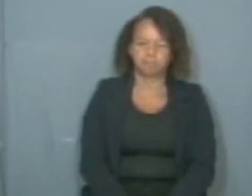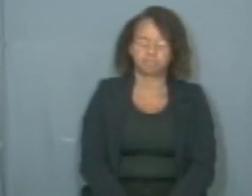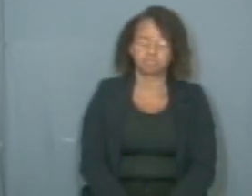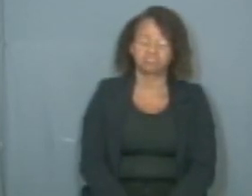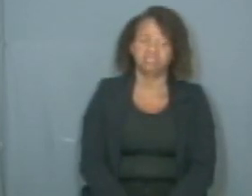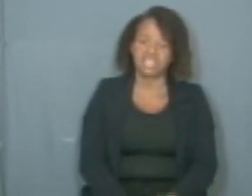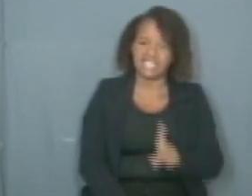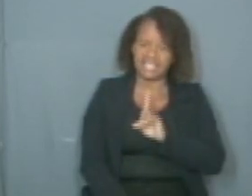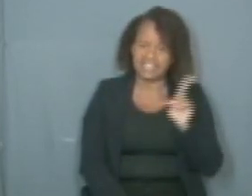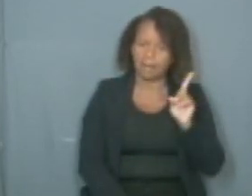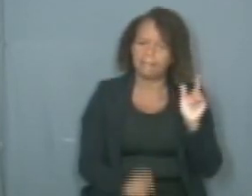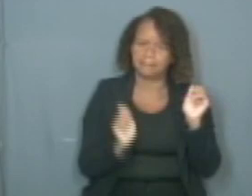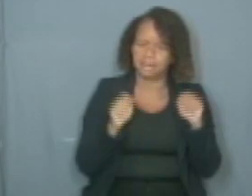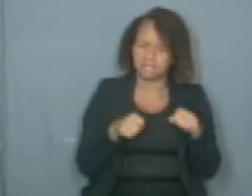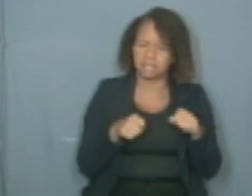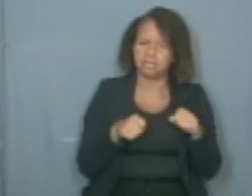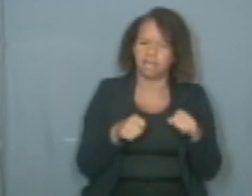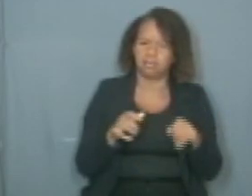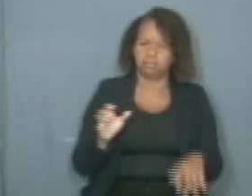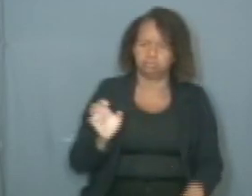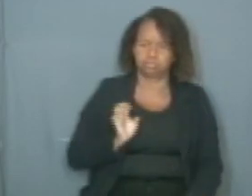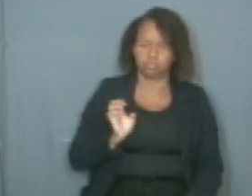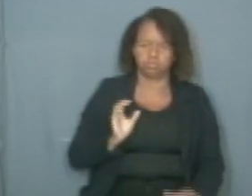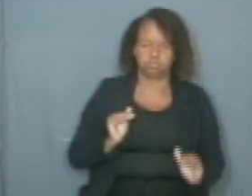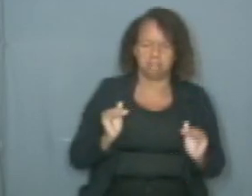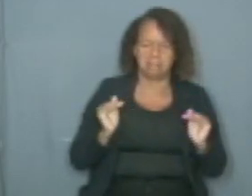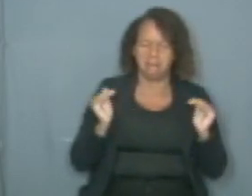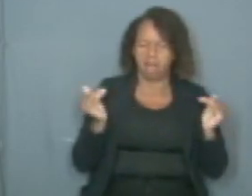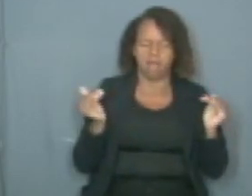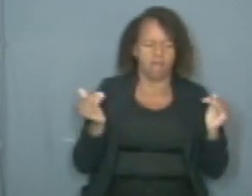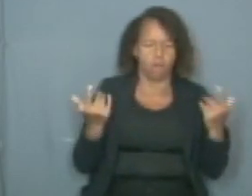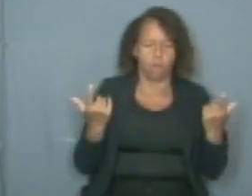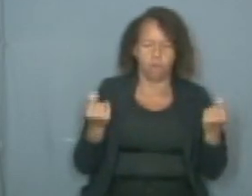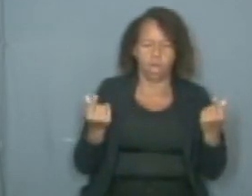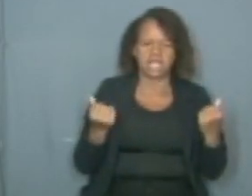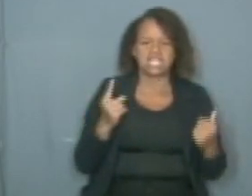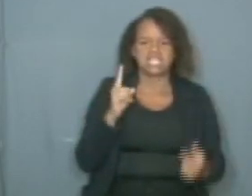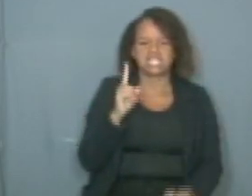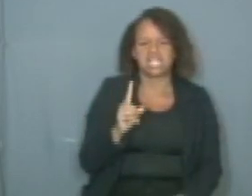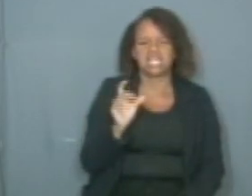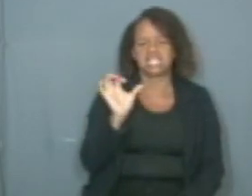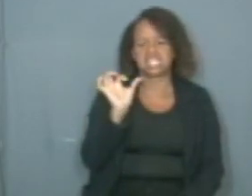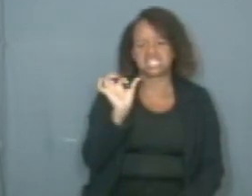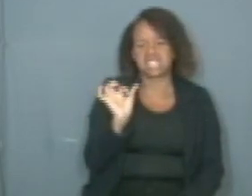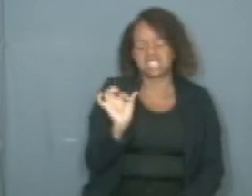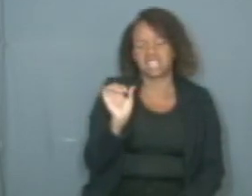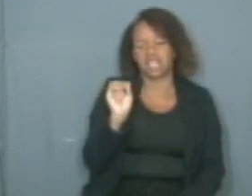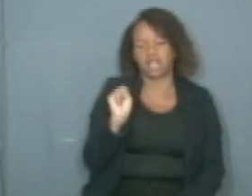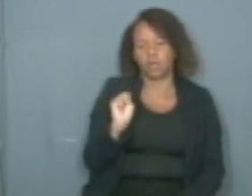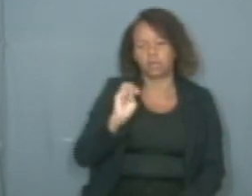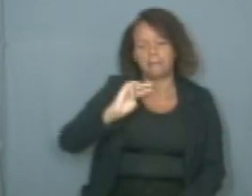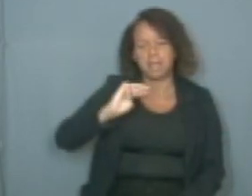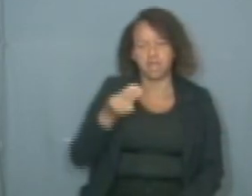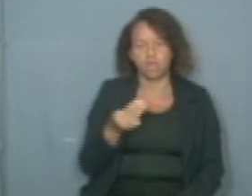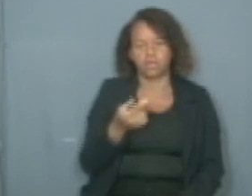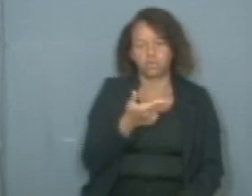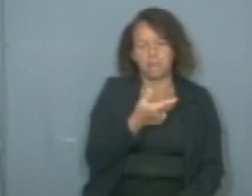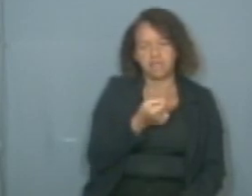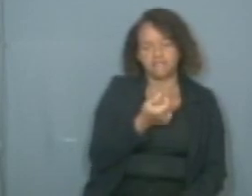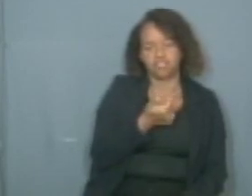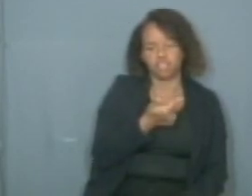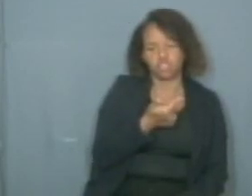E existe uma possibilidade de enriquecimento ilícito por parte da prefeitura de 168 milhões de 2021